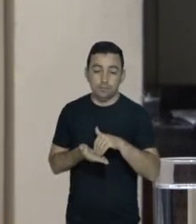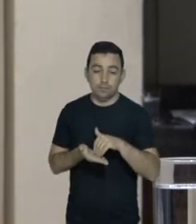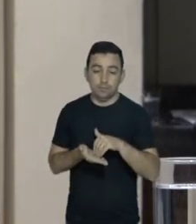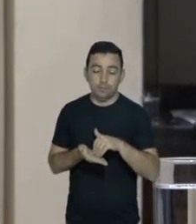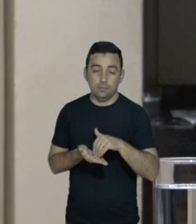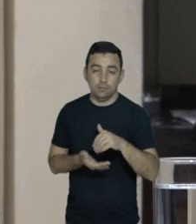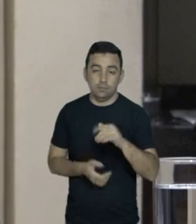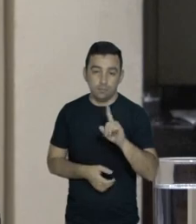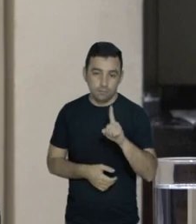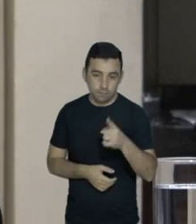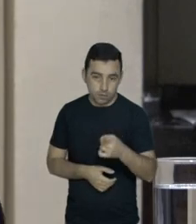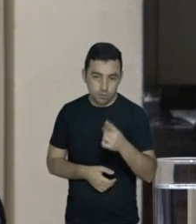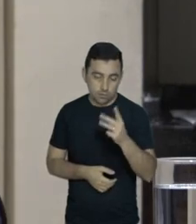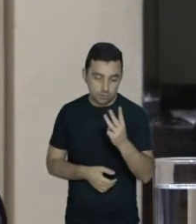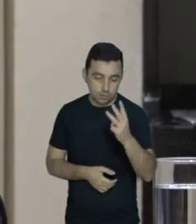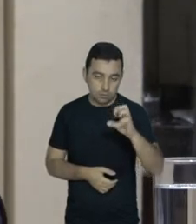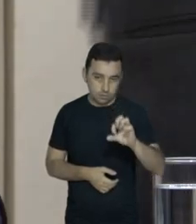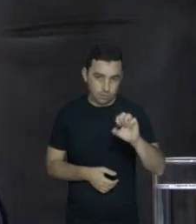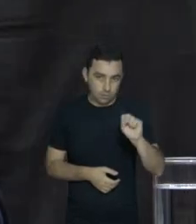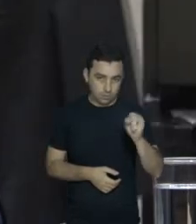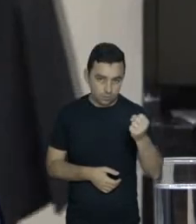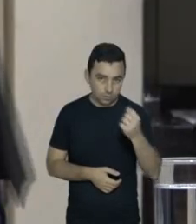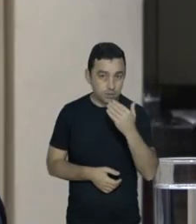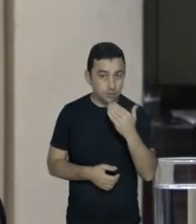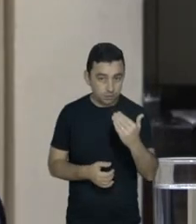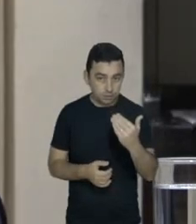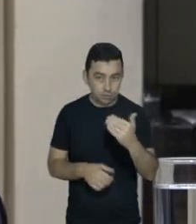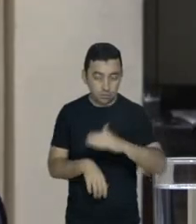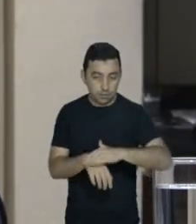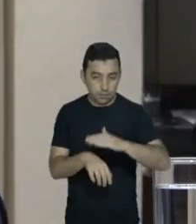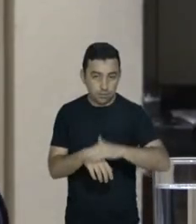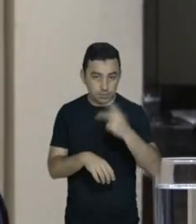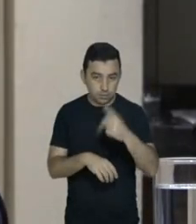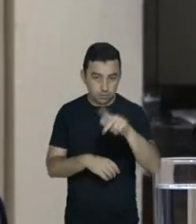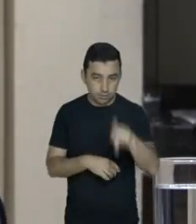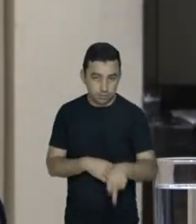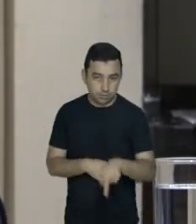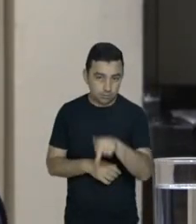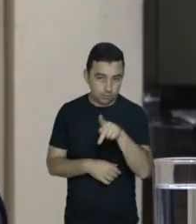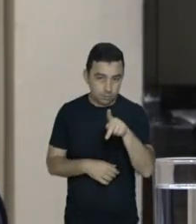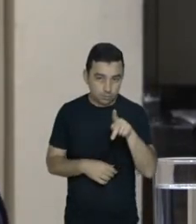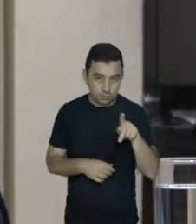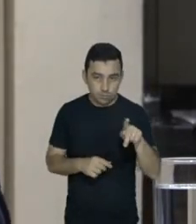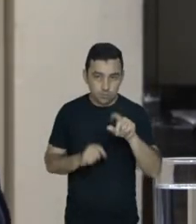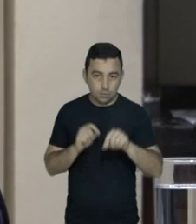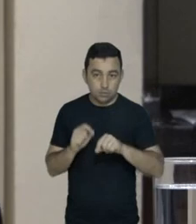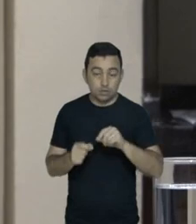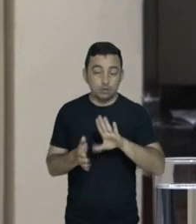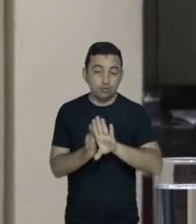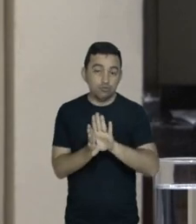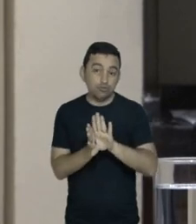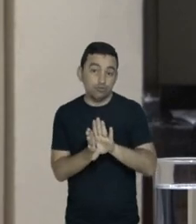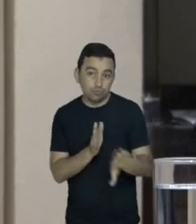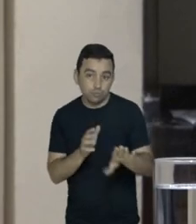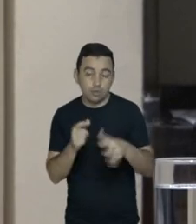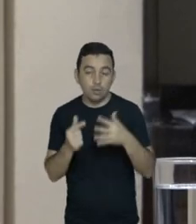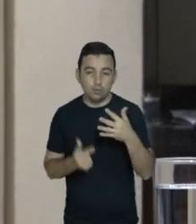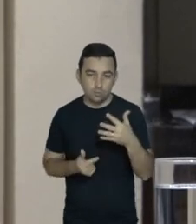Moção 1398, a pedido do autor, deputado Padre Pedro Baldiceira, está sendo retirada de pauta.